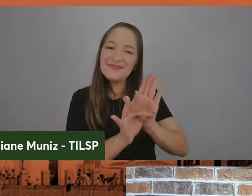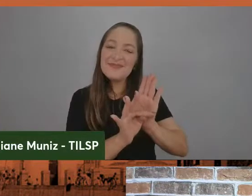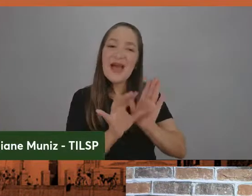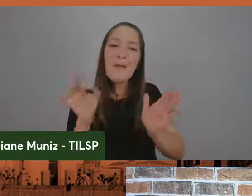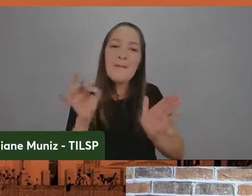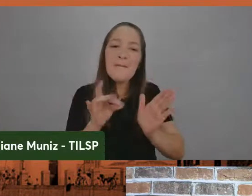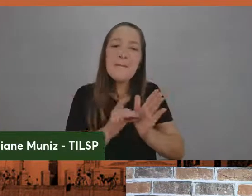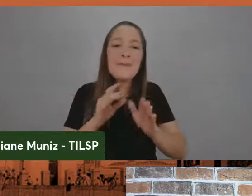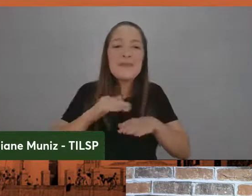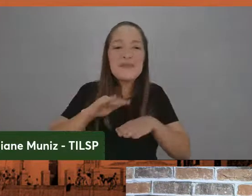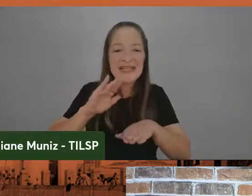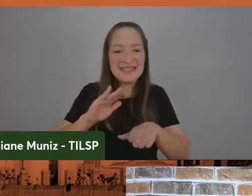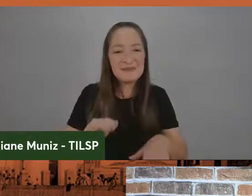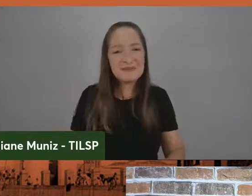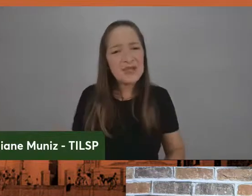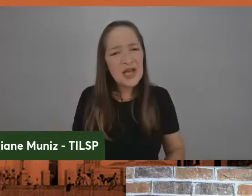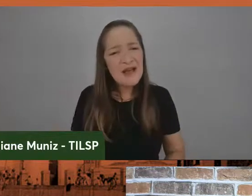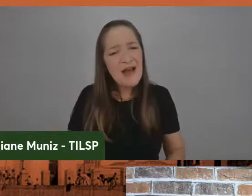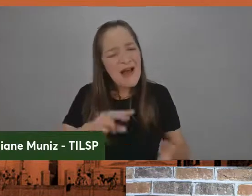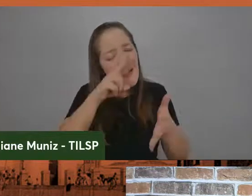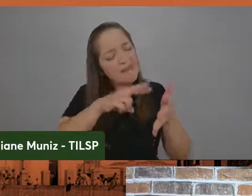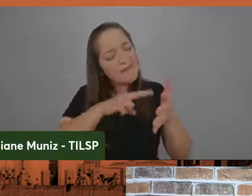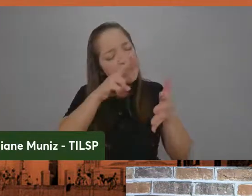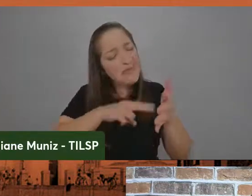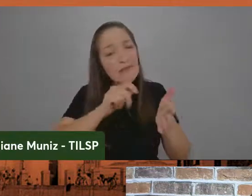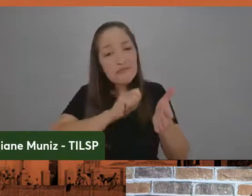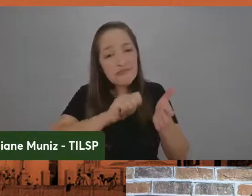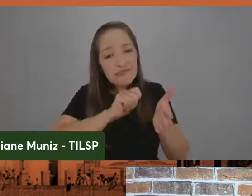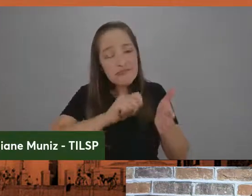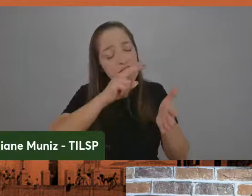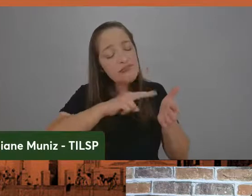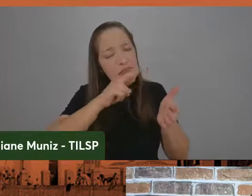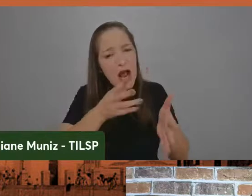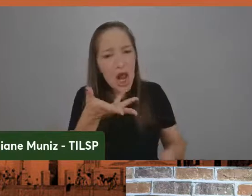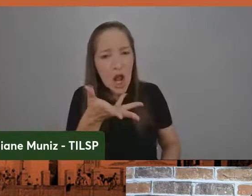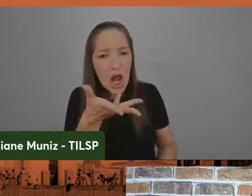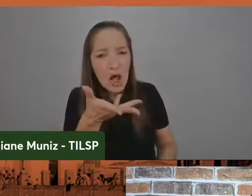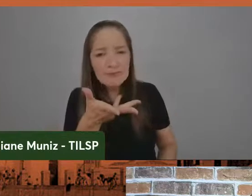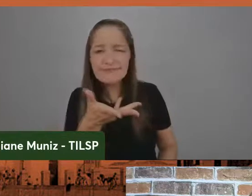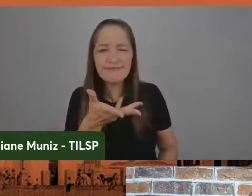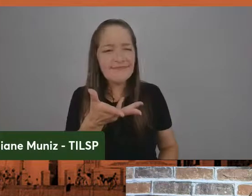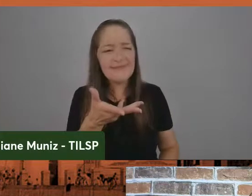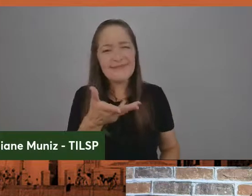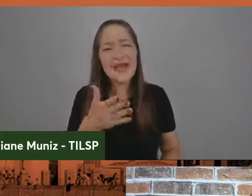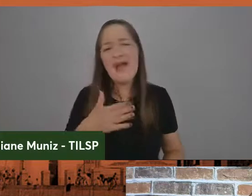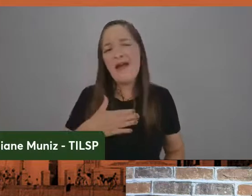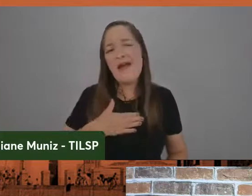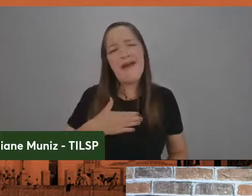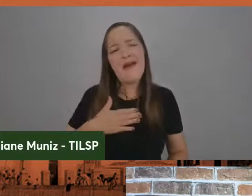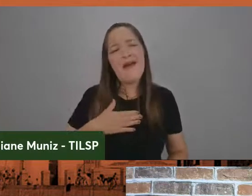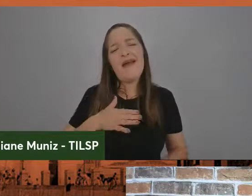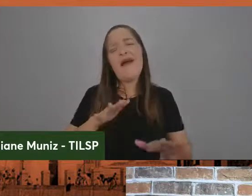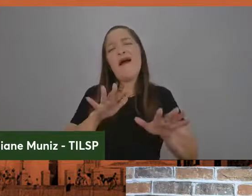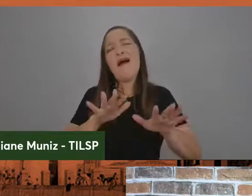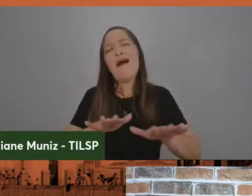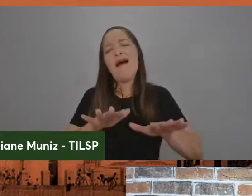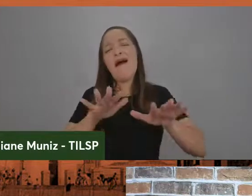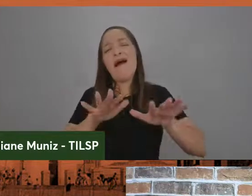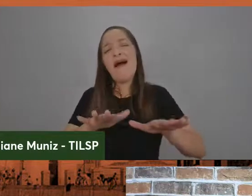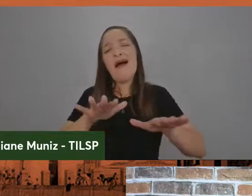faz com pressa, né? Quer dizer, bom, eu tenho minha lentidão amazônica, né, que já é